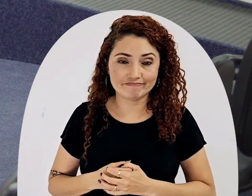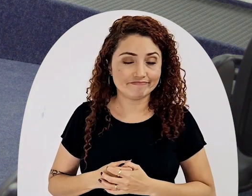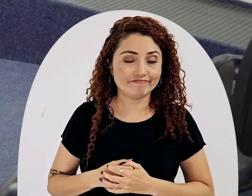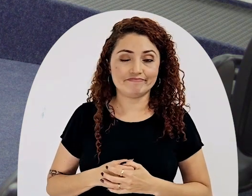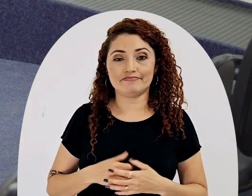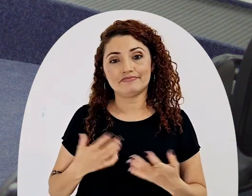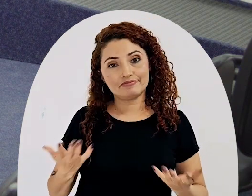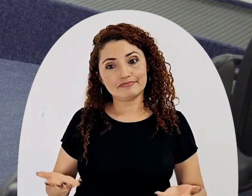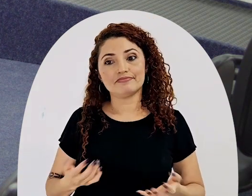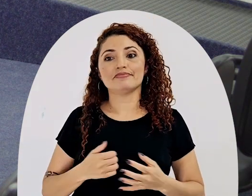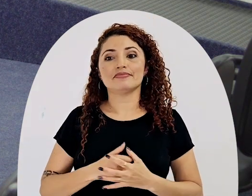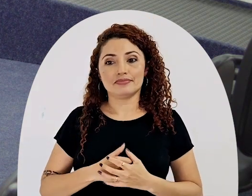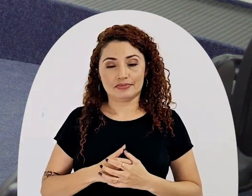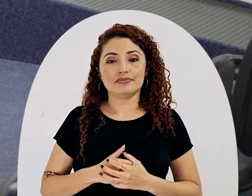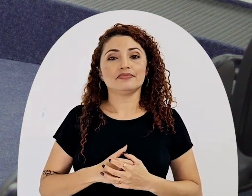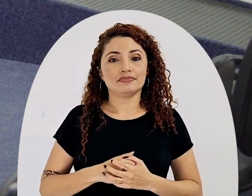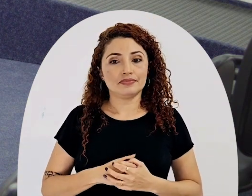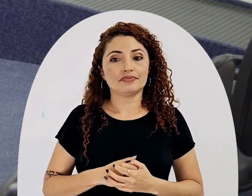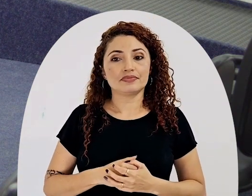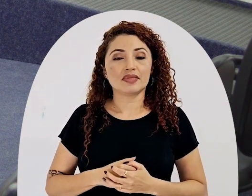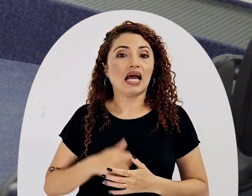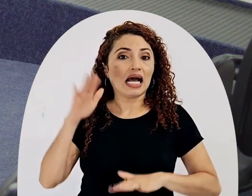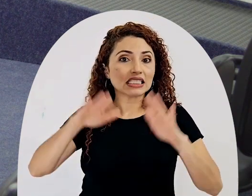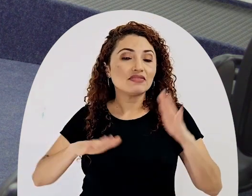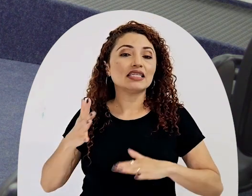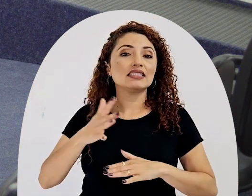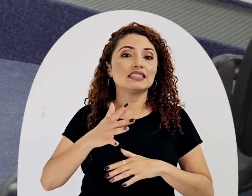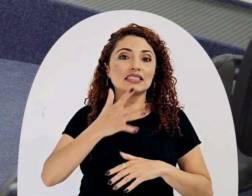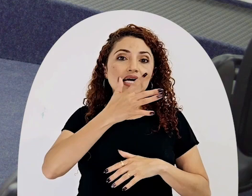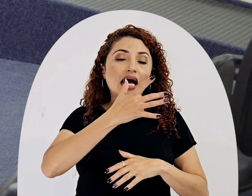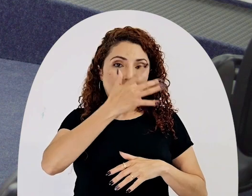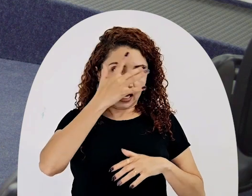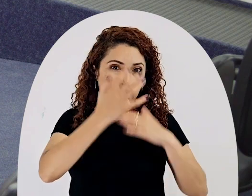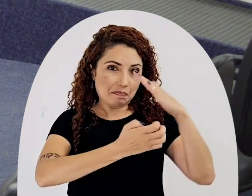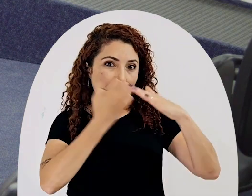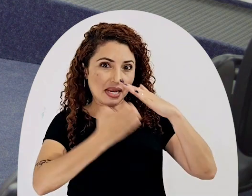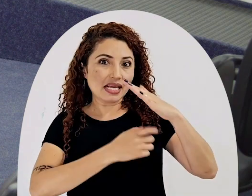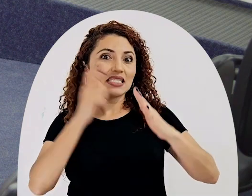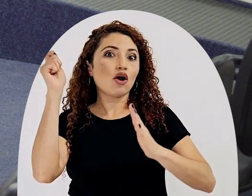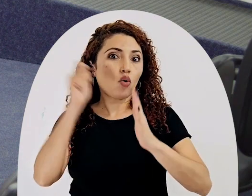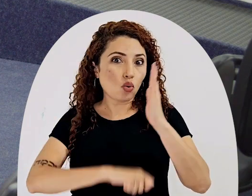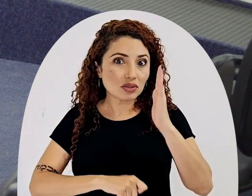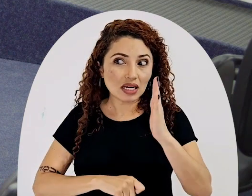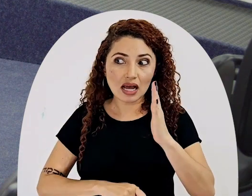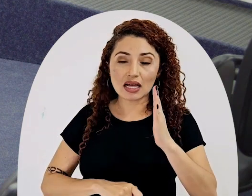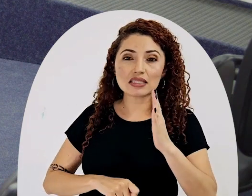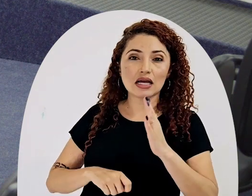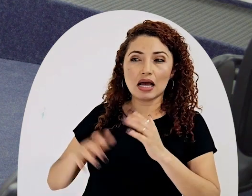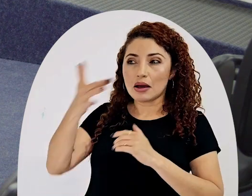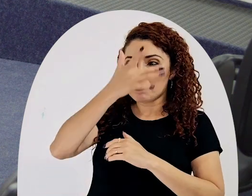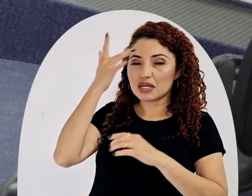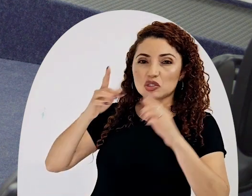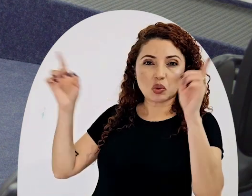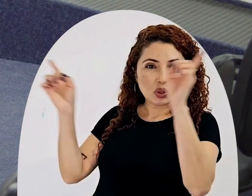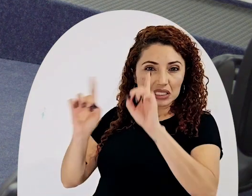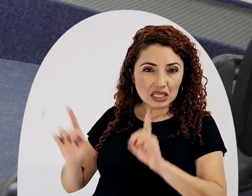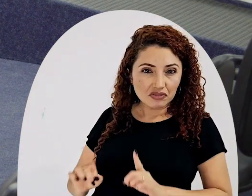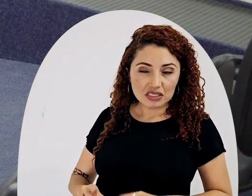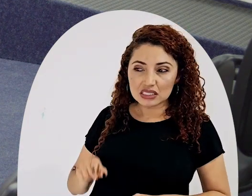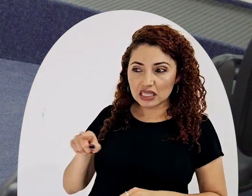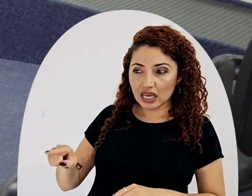Isso. Não, às vezes contrata e fala que a pessoa não precisa nem sair de casa e essa pessoa não se desenvolve. Não, não é absurdo, acontece todos os dias.